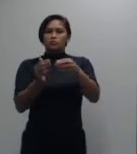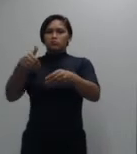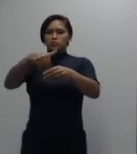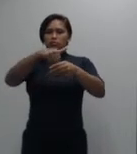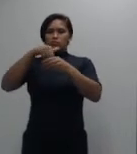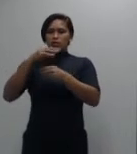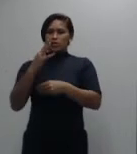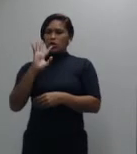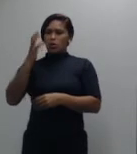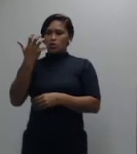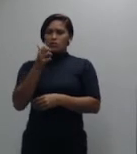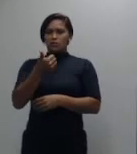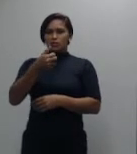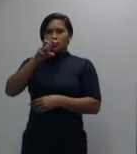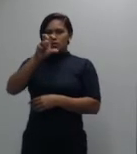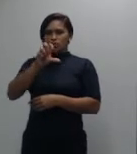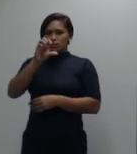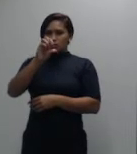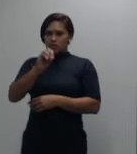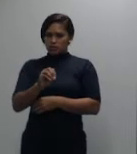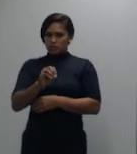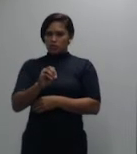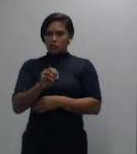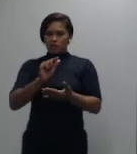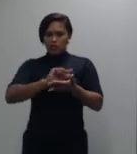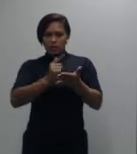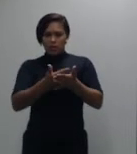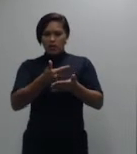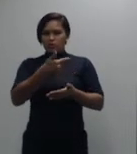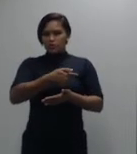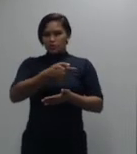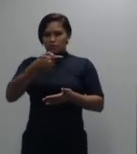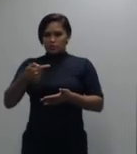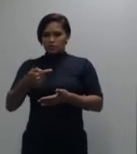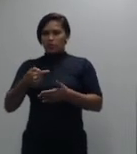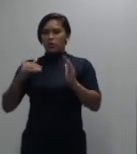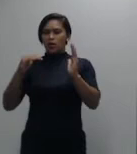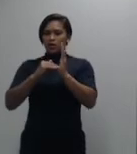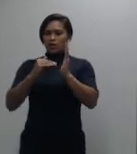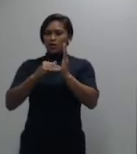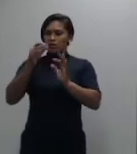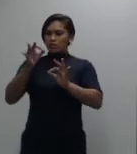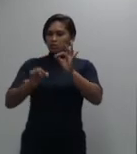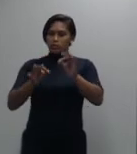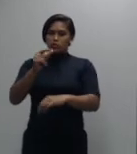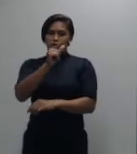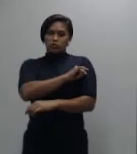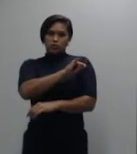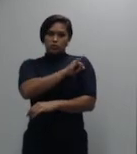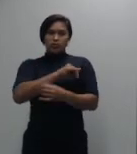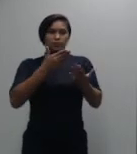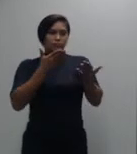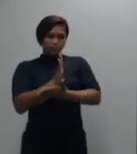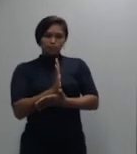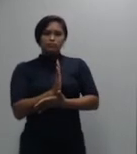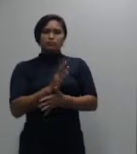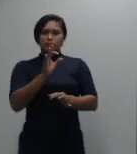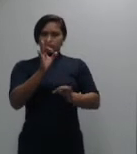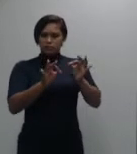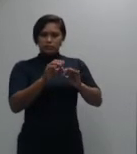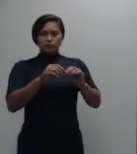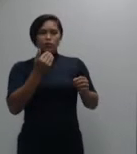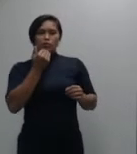páginas 150 países a 27ª Câmara cima do Norte do Rio de Janeiro julgou procedente o pedido